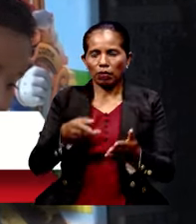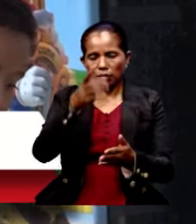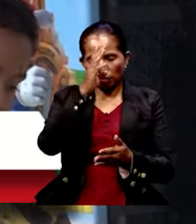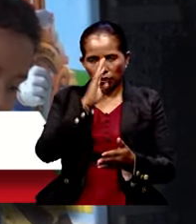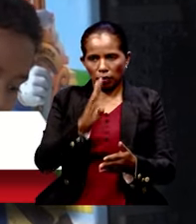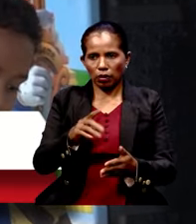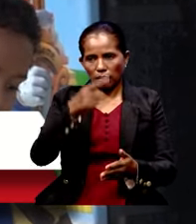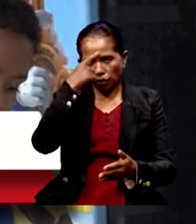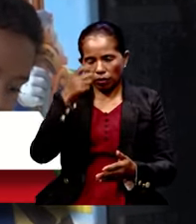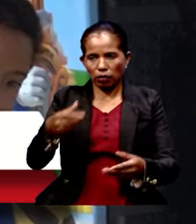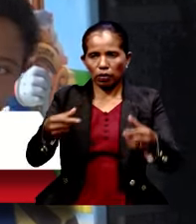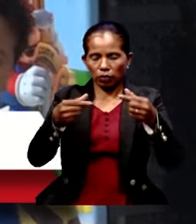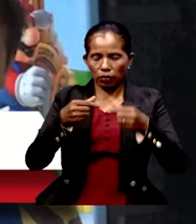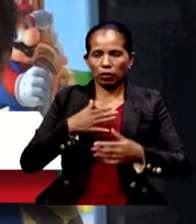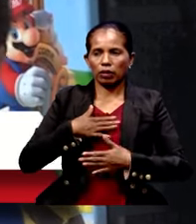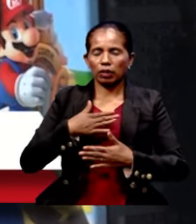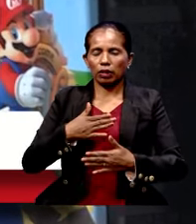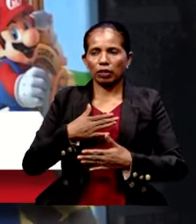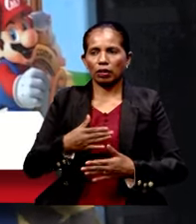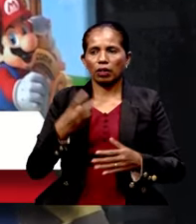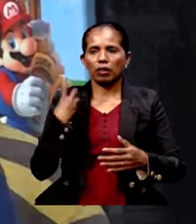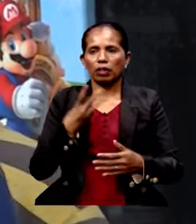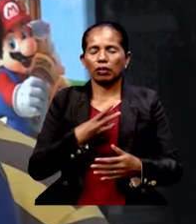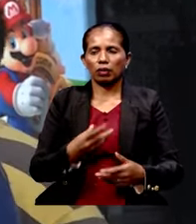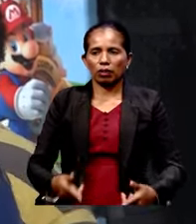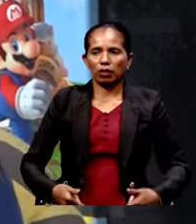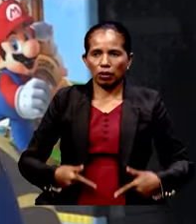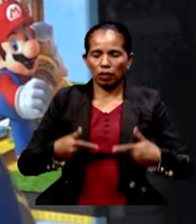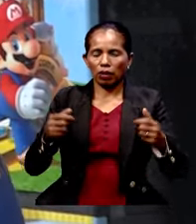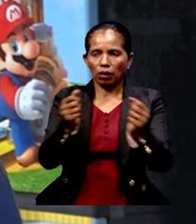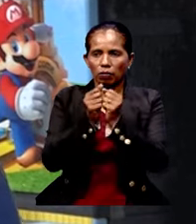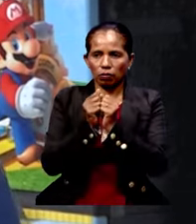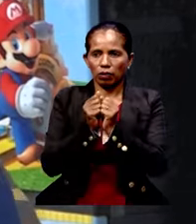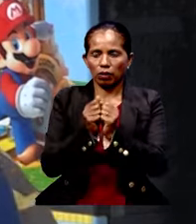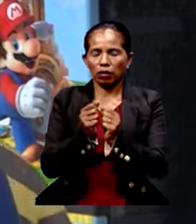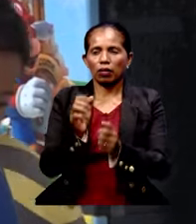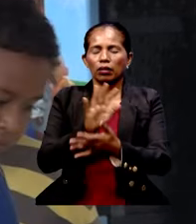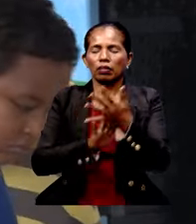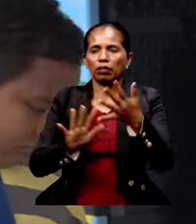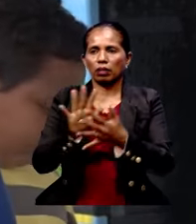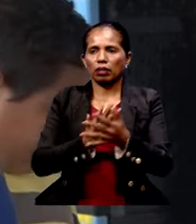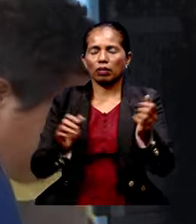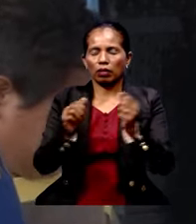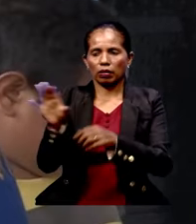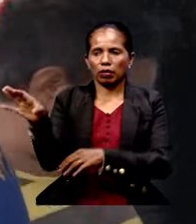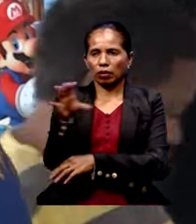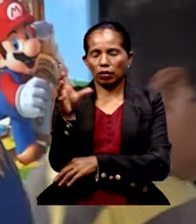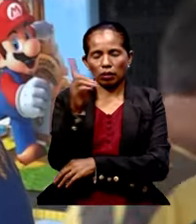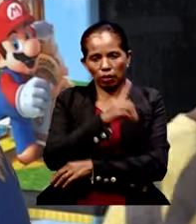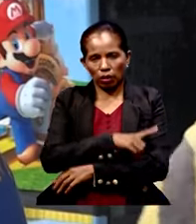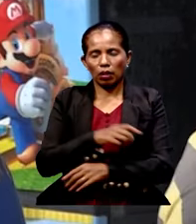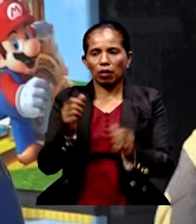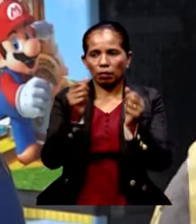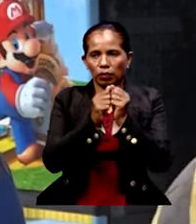maroma, tamba se foi iso di luneta se mori samuto, kalo se celebrasaun Natal mos se amuto,